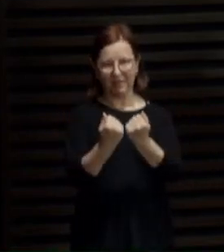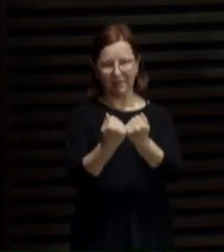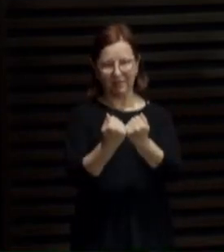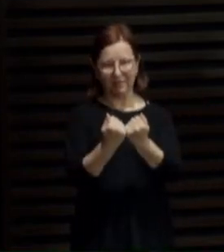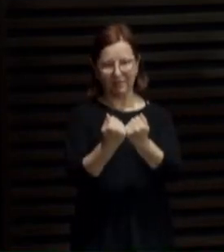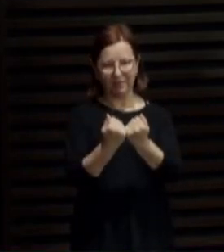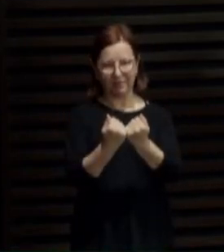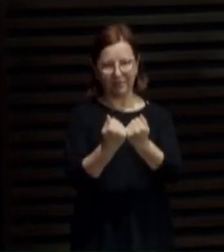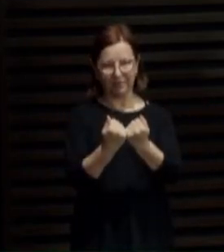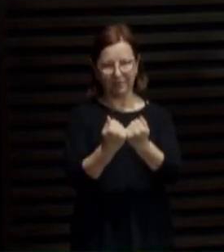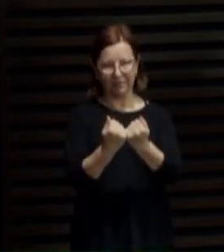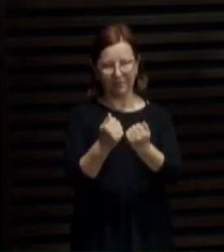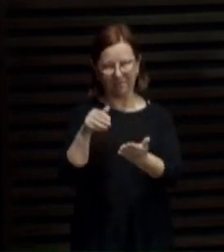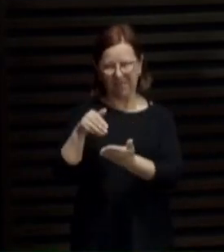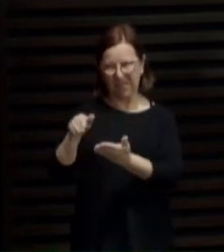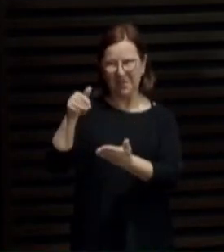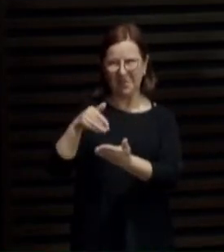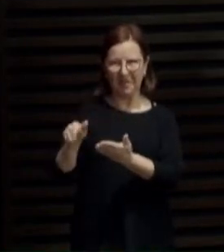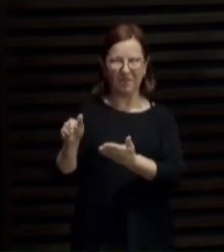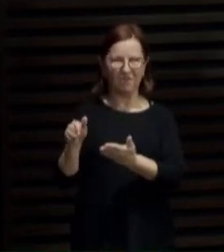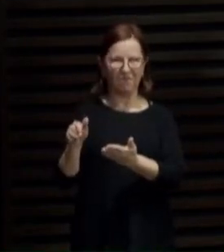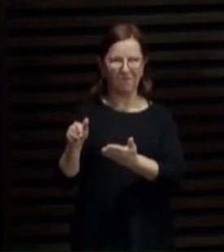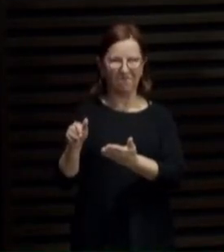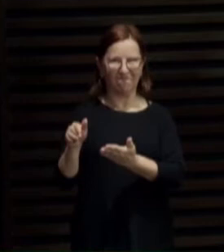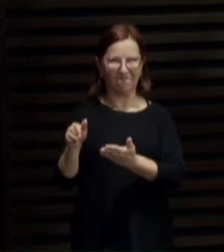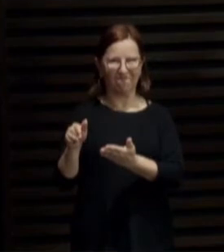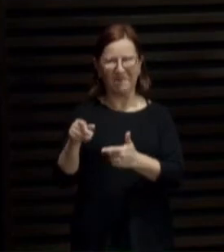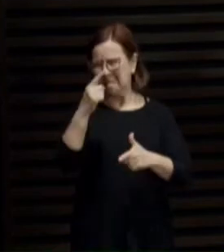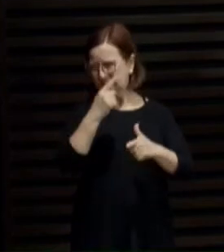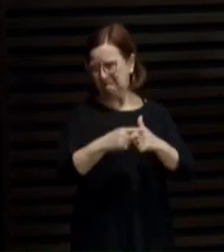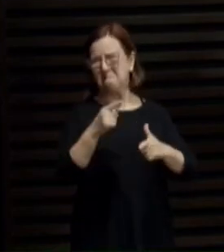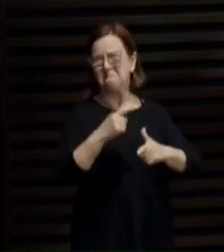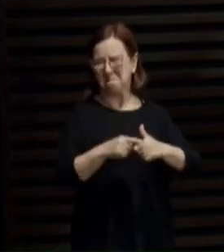de exclusão era uma verdadeira tragédia.